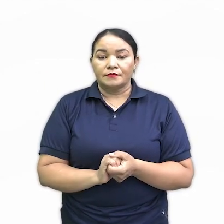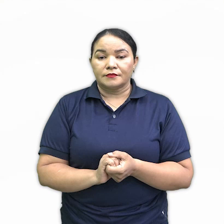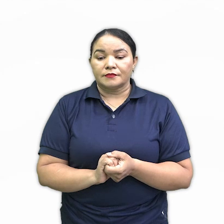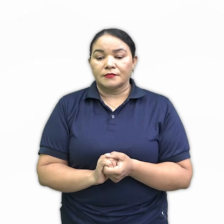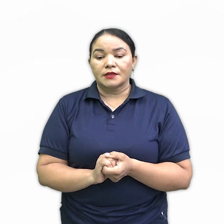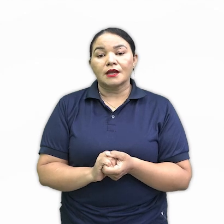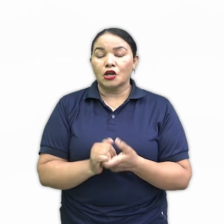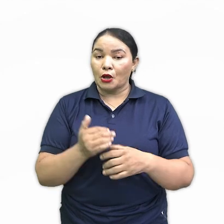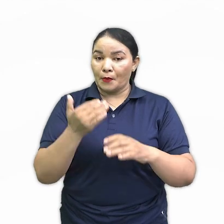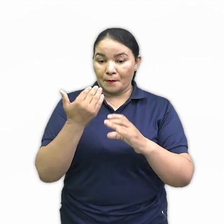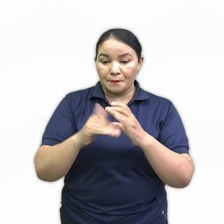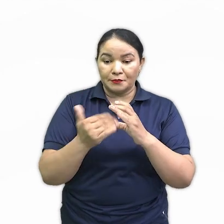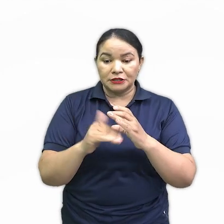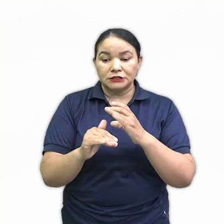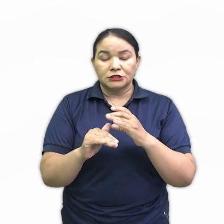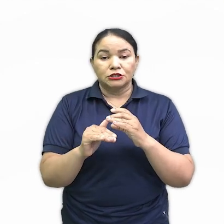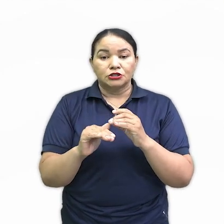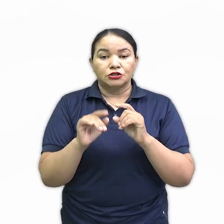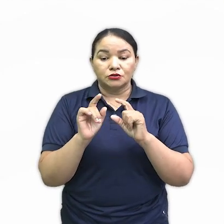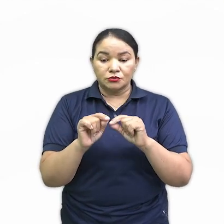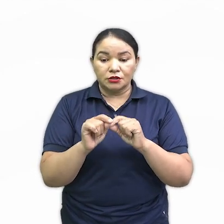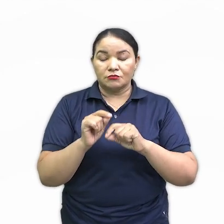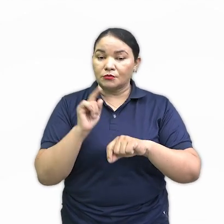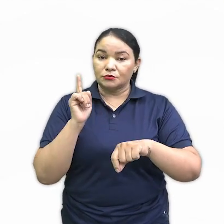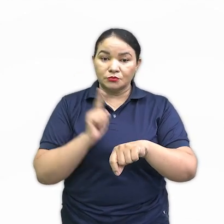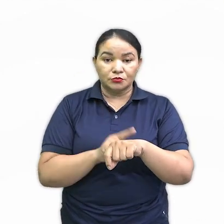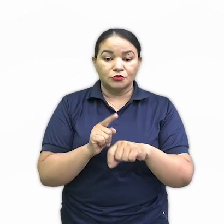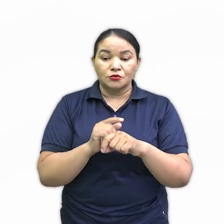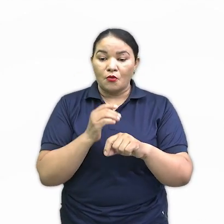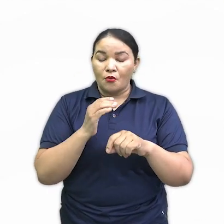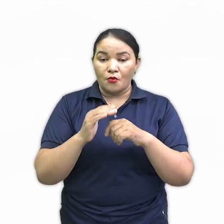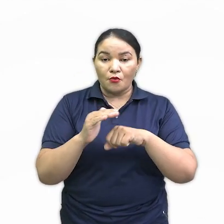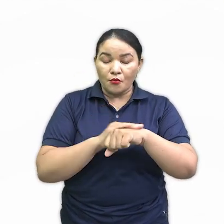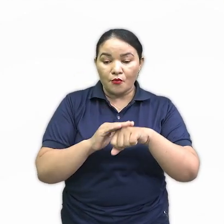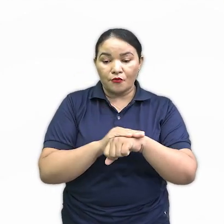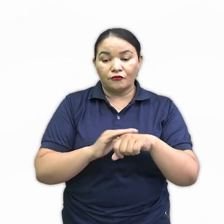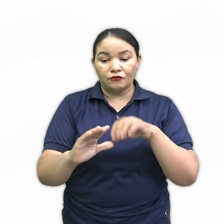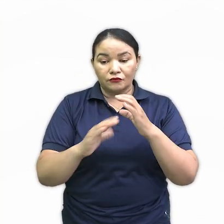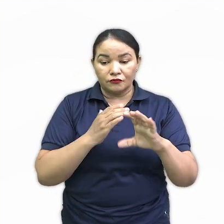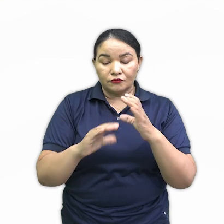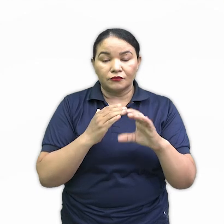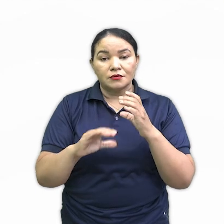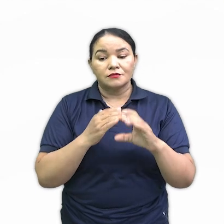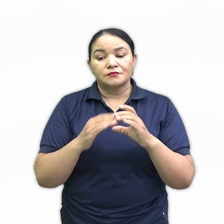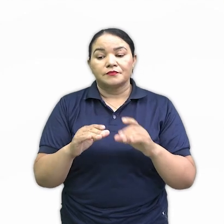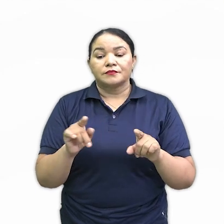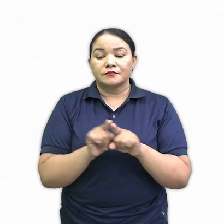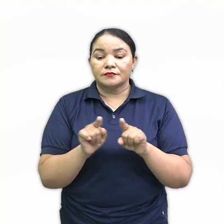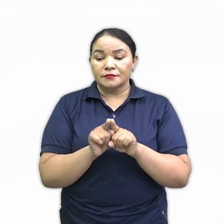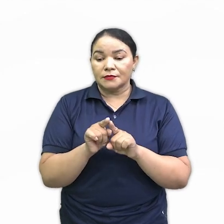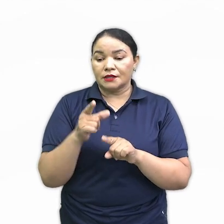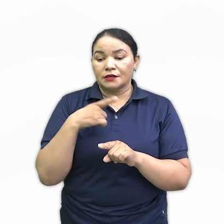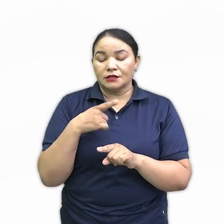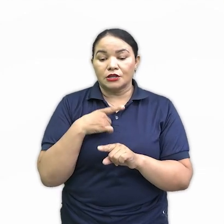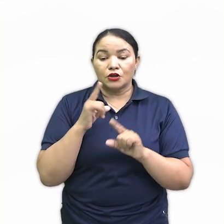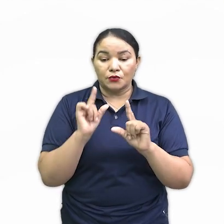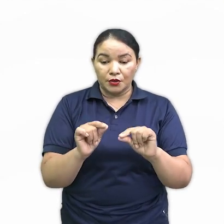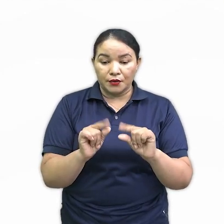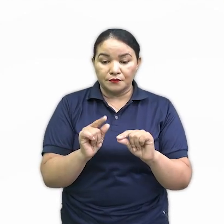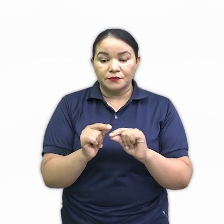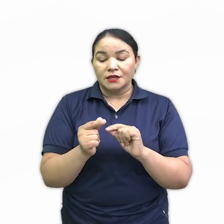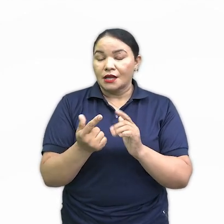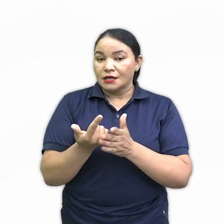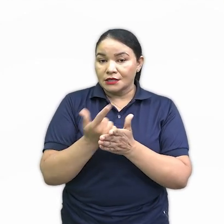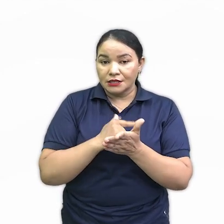essas mensagens em tempo real, né? Essas conversações em tempo real. Temos aqui os